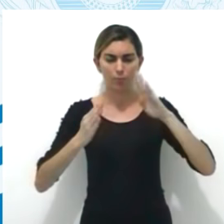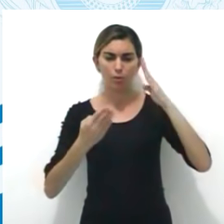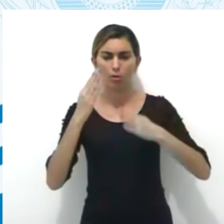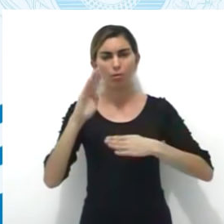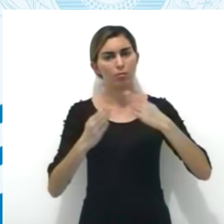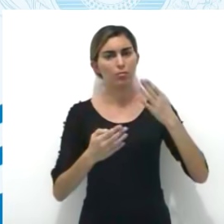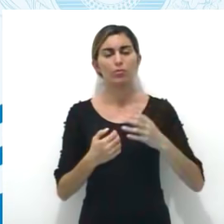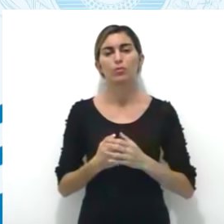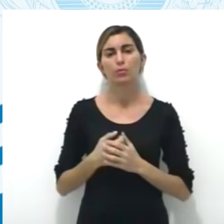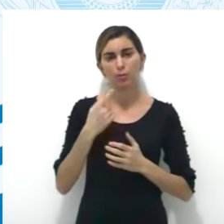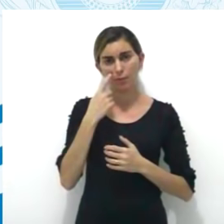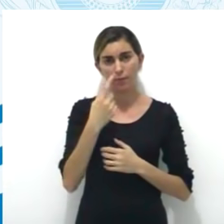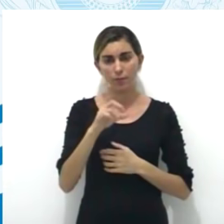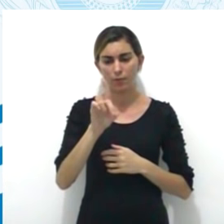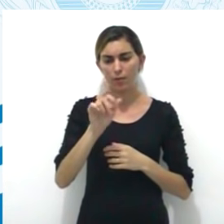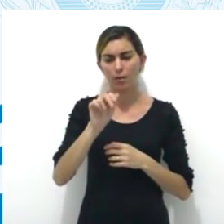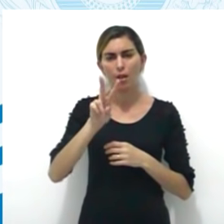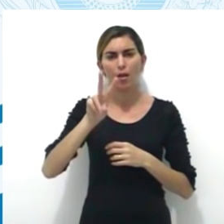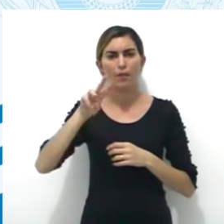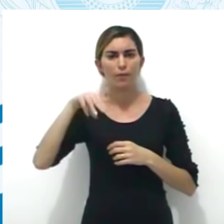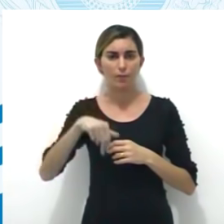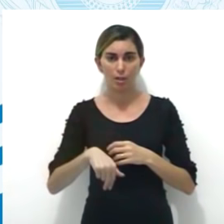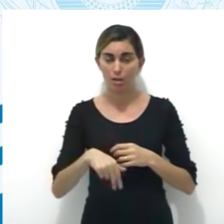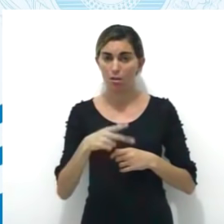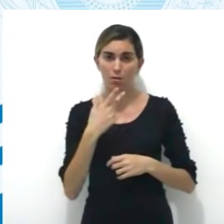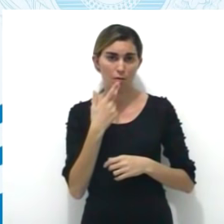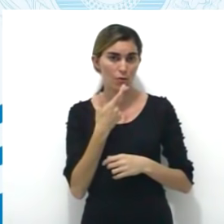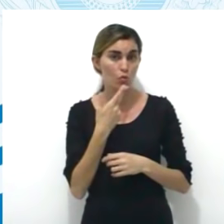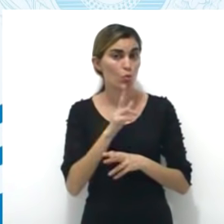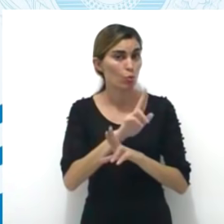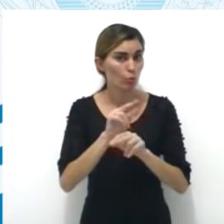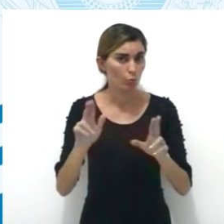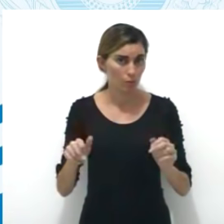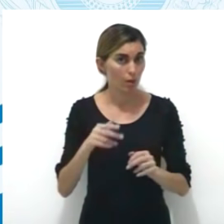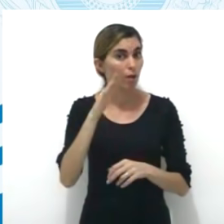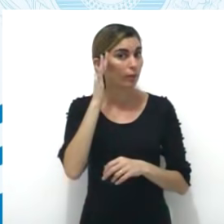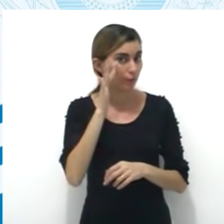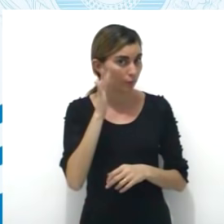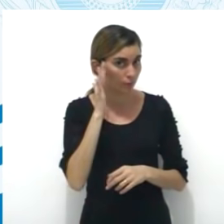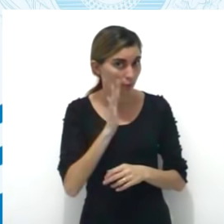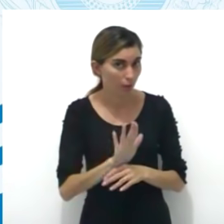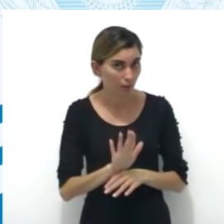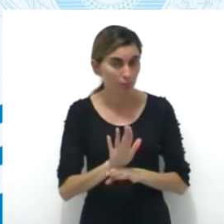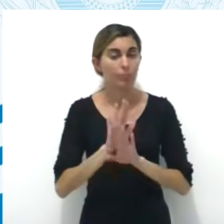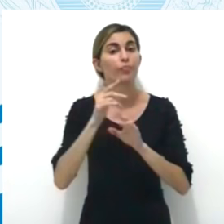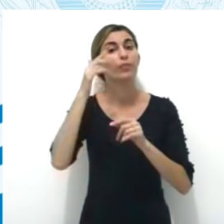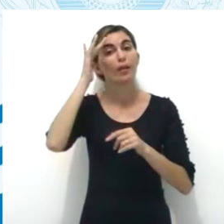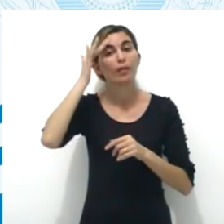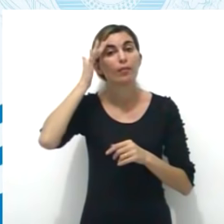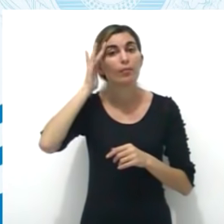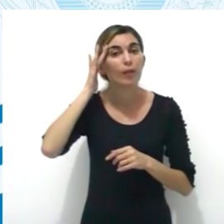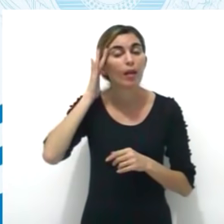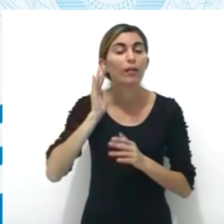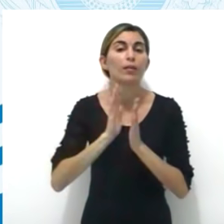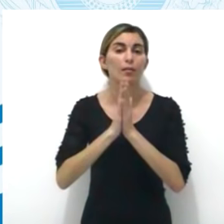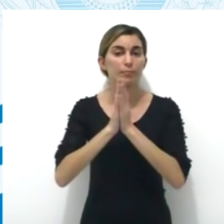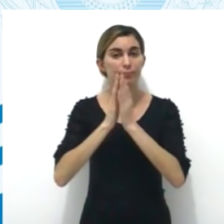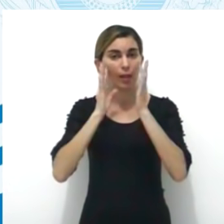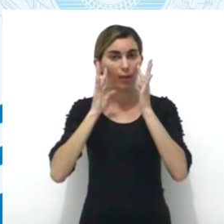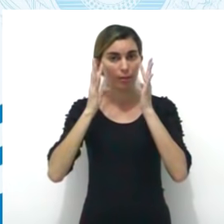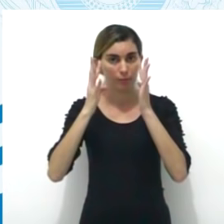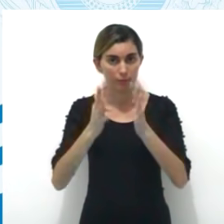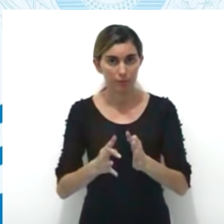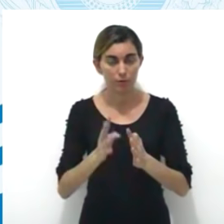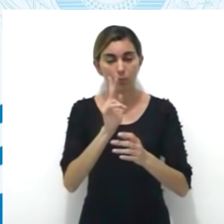biológicas. Vejam, Darwin em nenhum momento, entendam garotada, entendam,